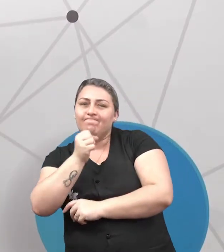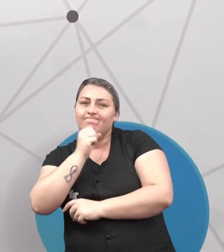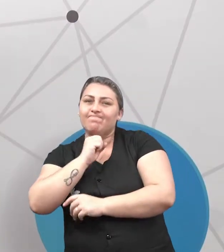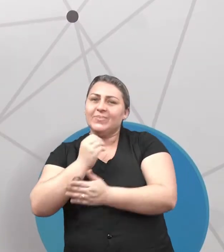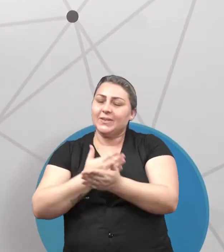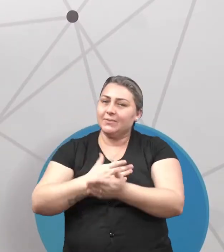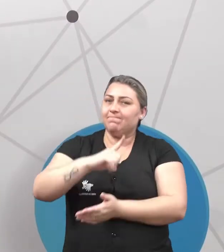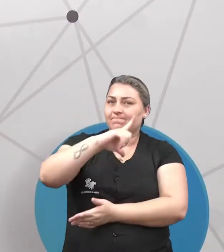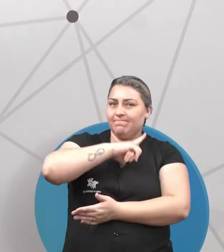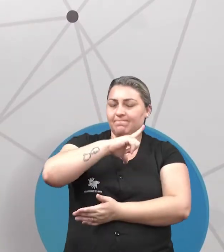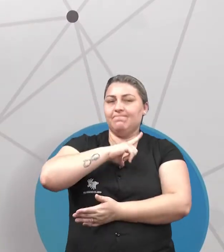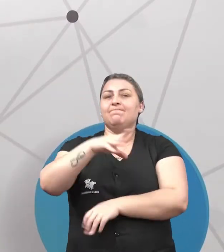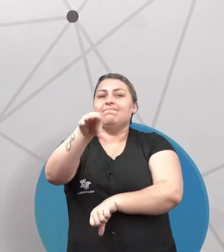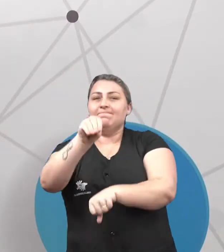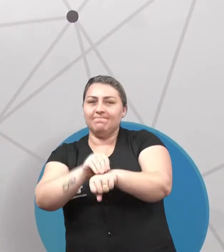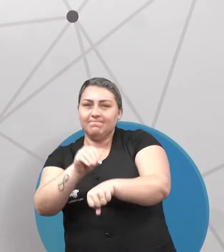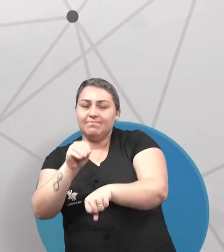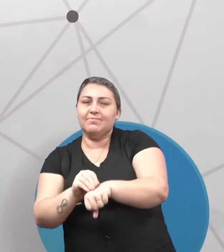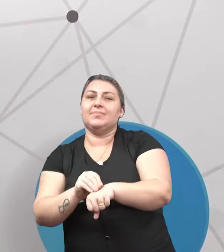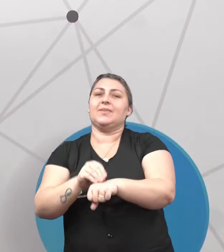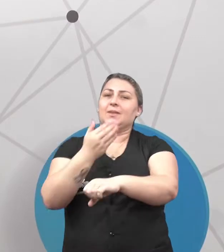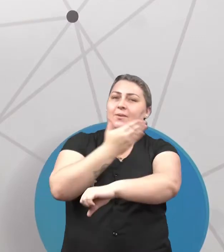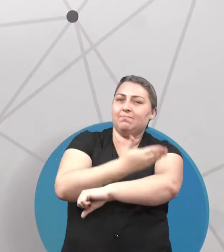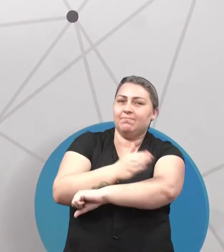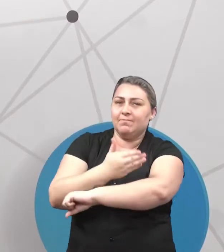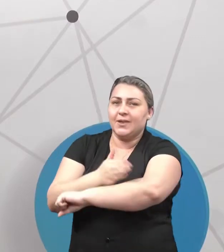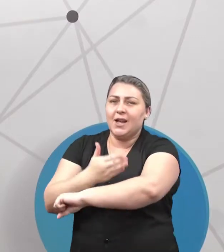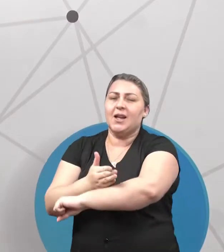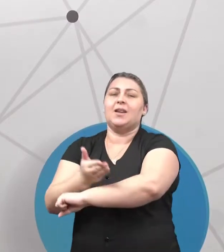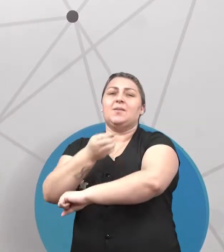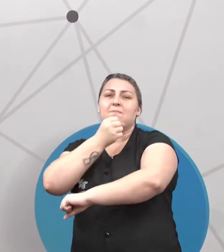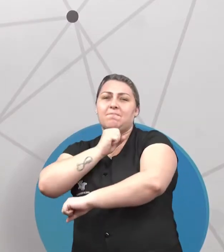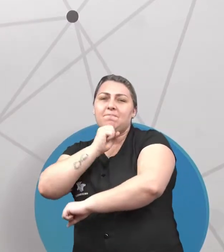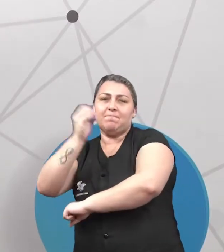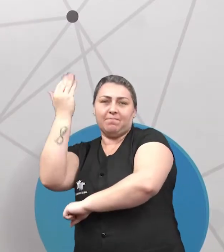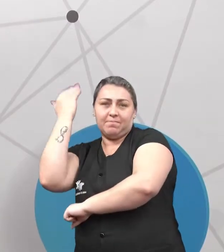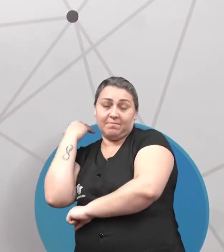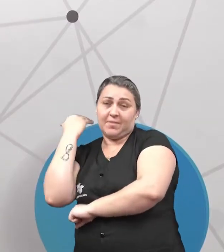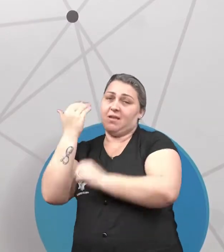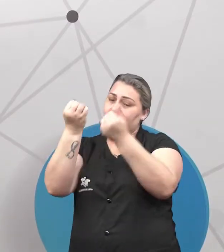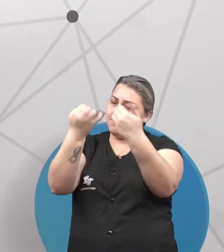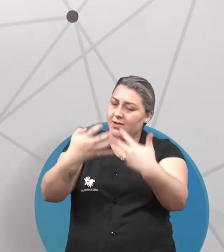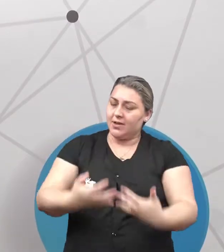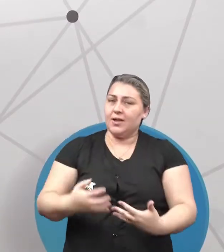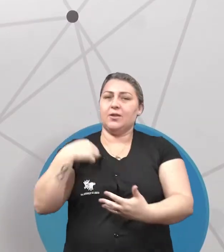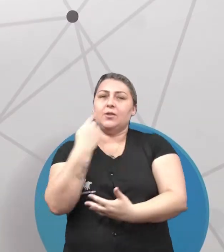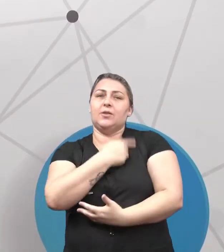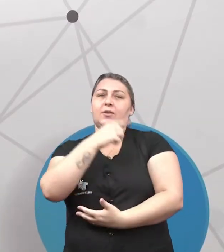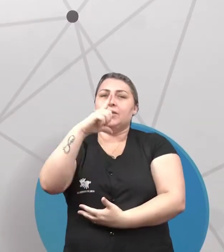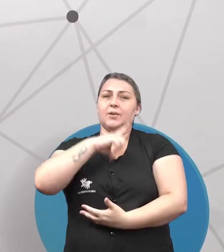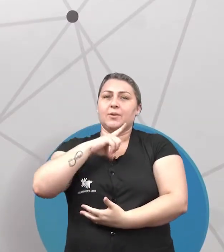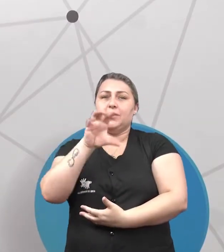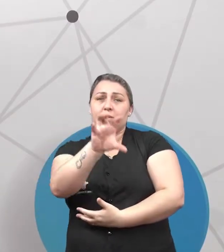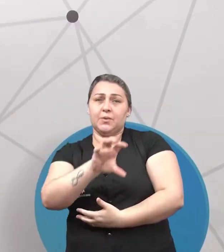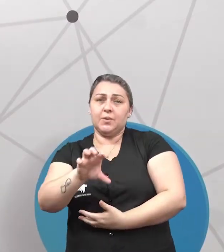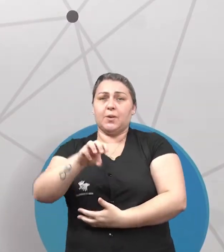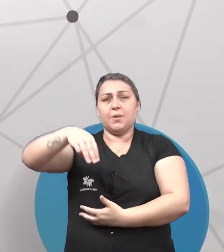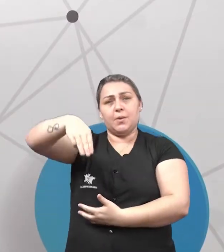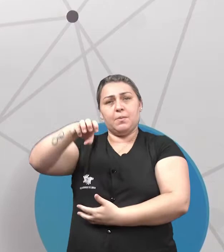se tem conhecimento das práticas mais antigas. Para discutir isso, nós temos uma região